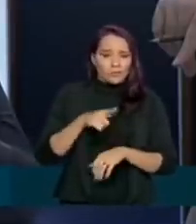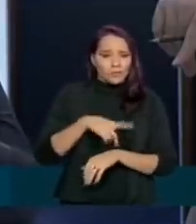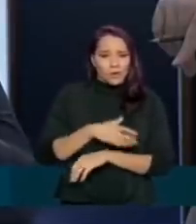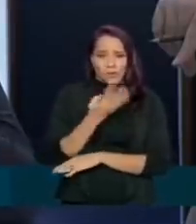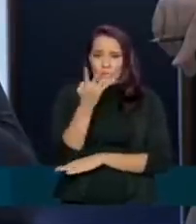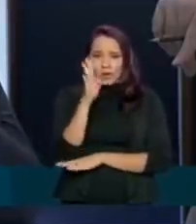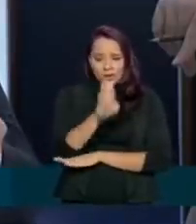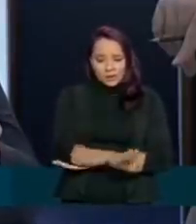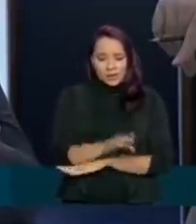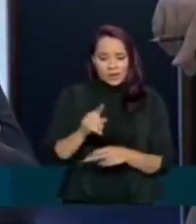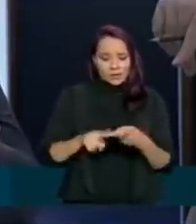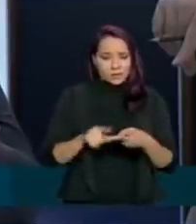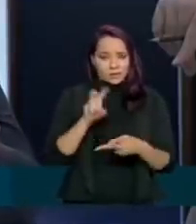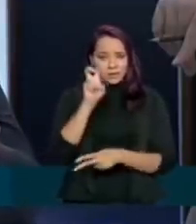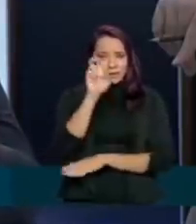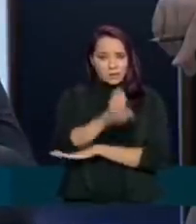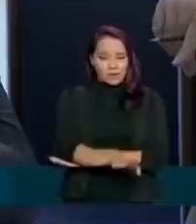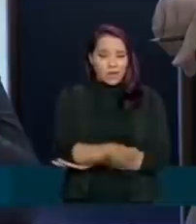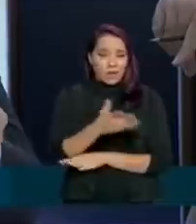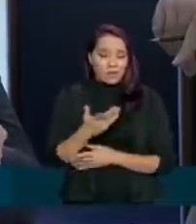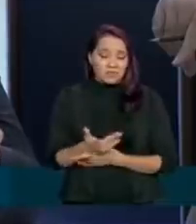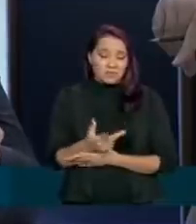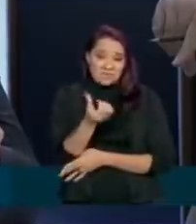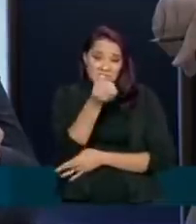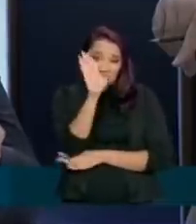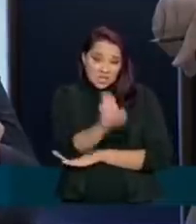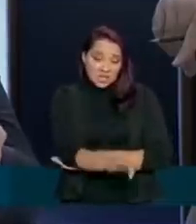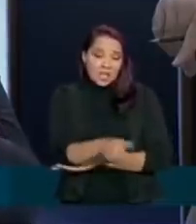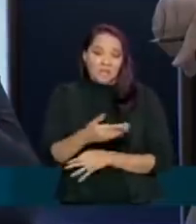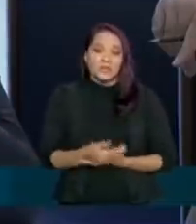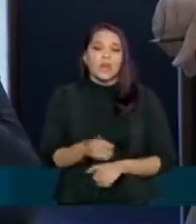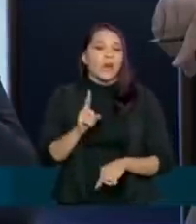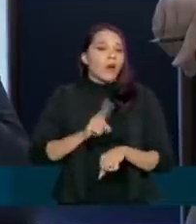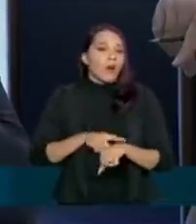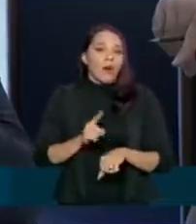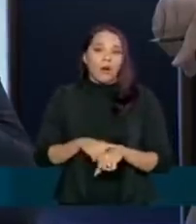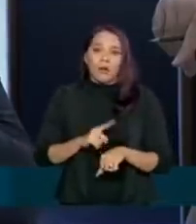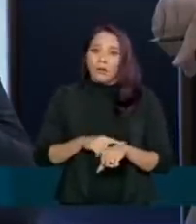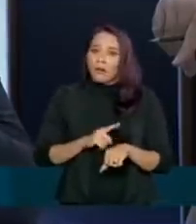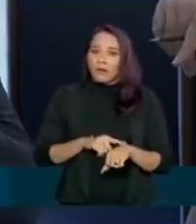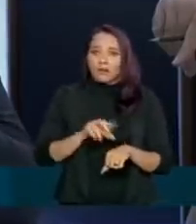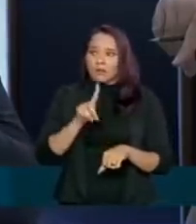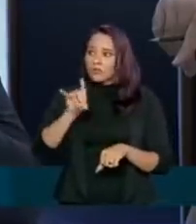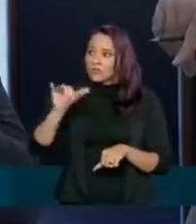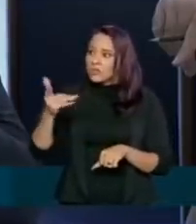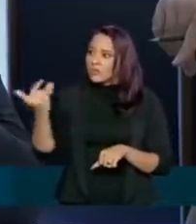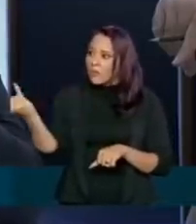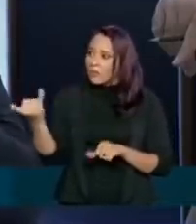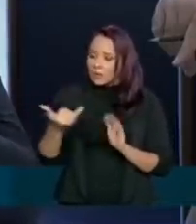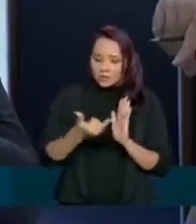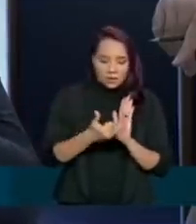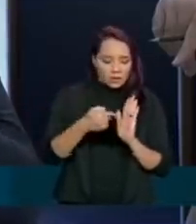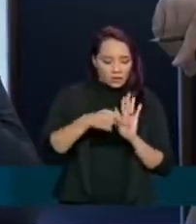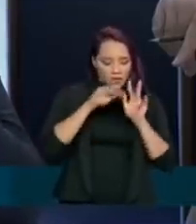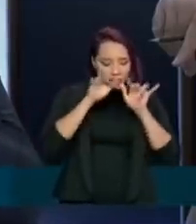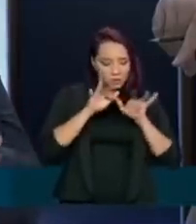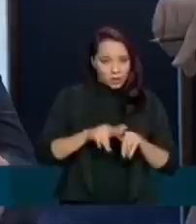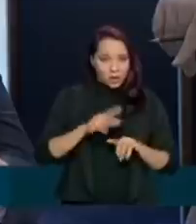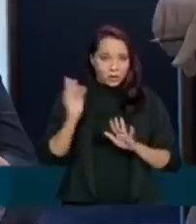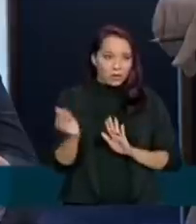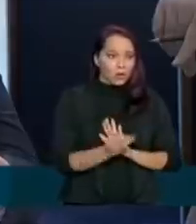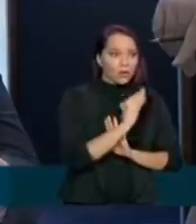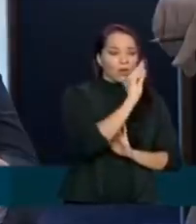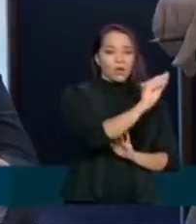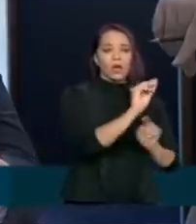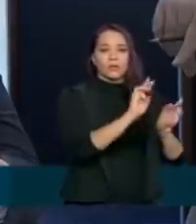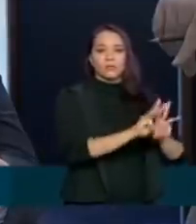horas, às 17 horas, às 18 horas. É a hora que o dado daquele dia chega, é compilado e colocado